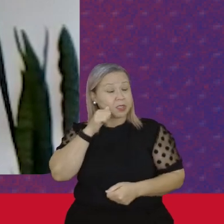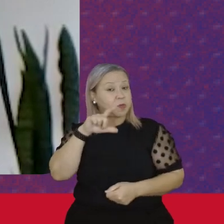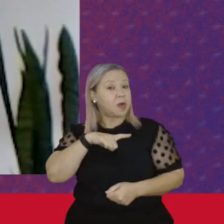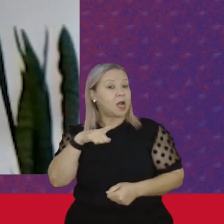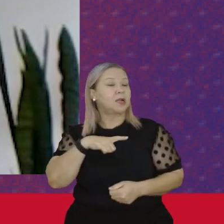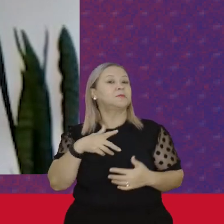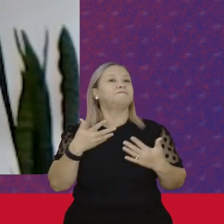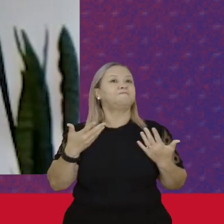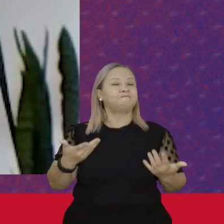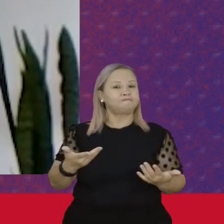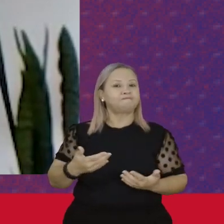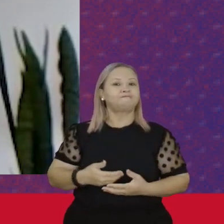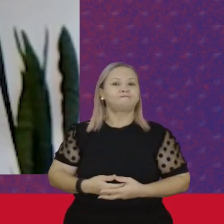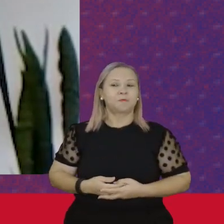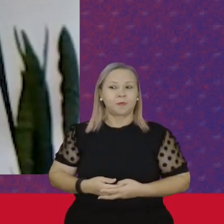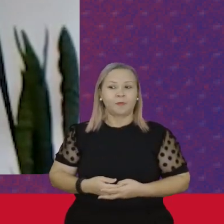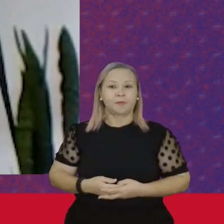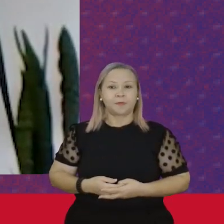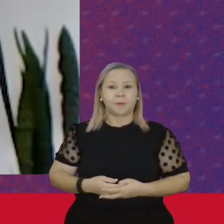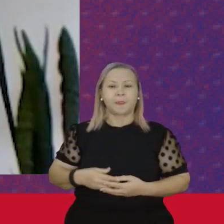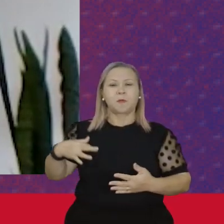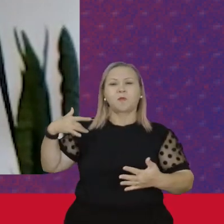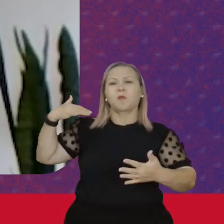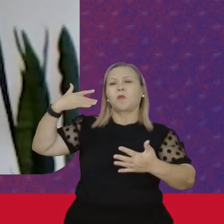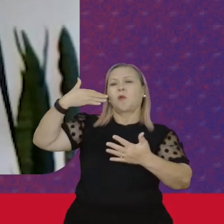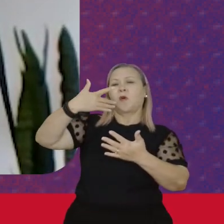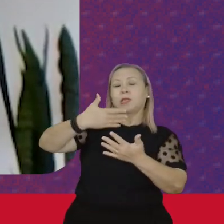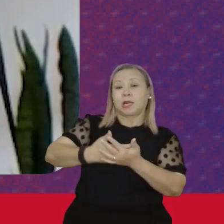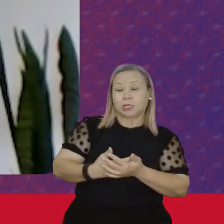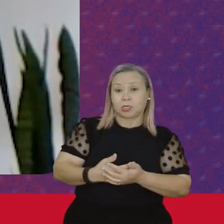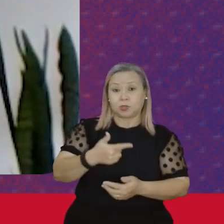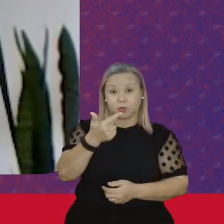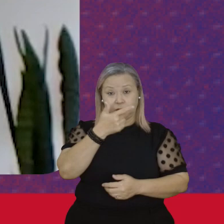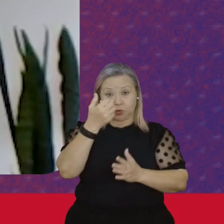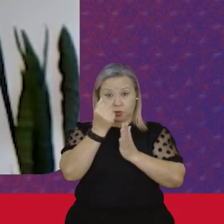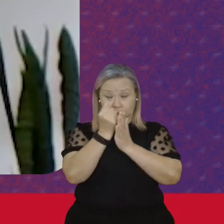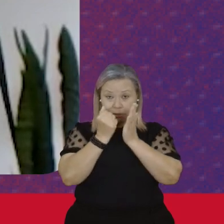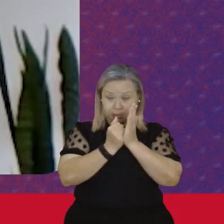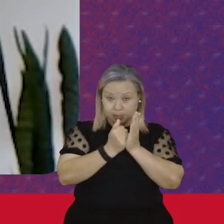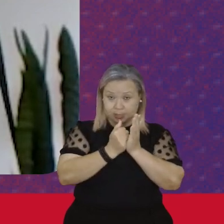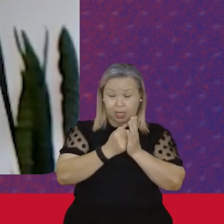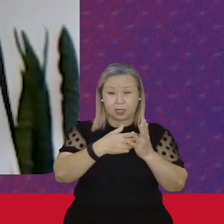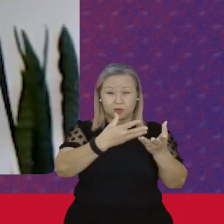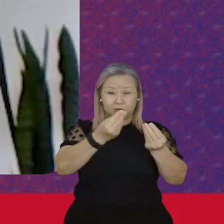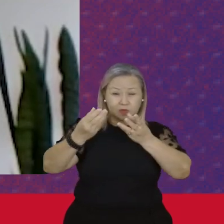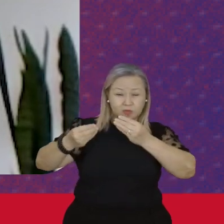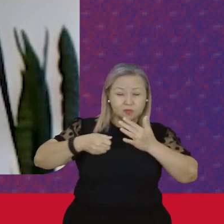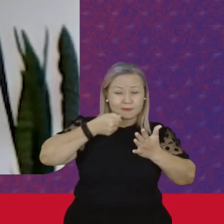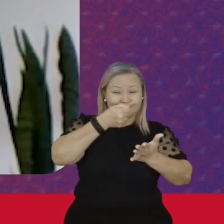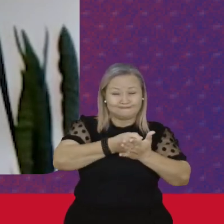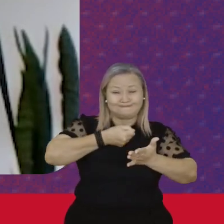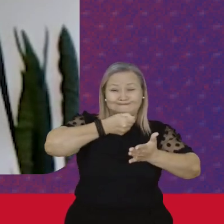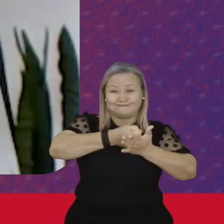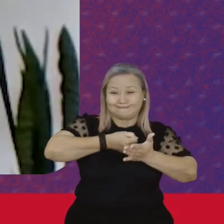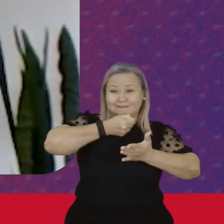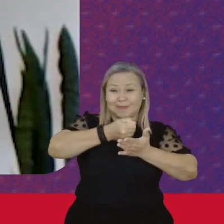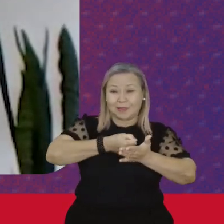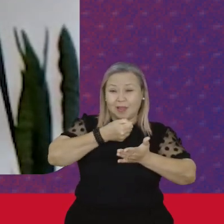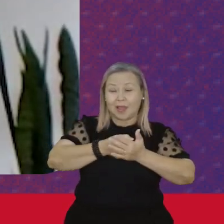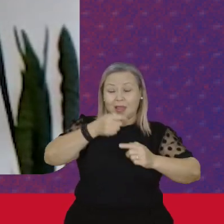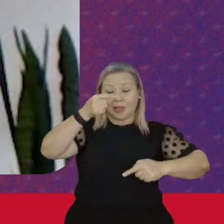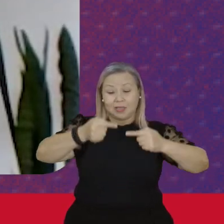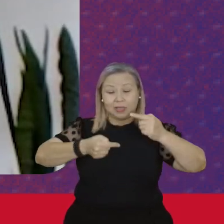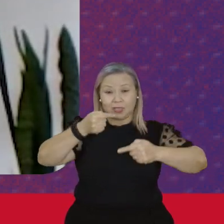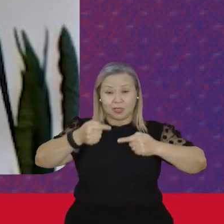né, uma trajetória nesses 2 séculos de muitas lutas de políticas